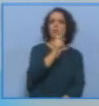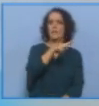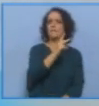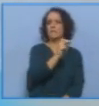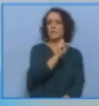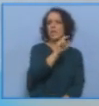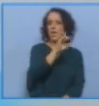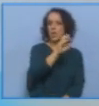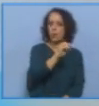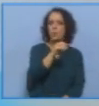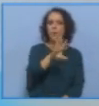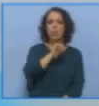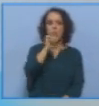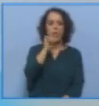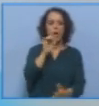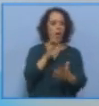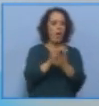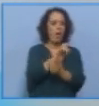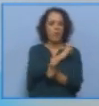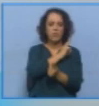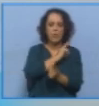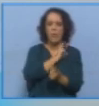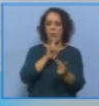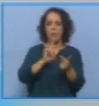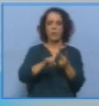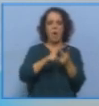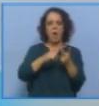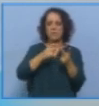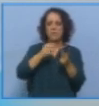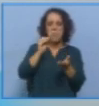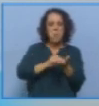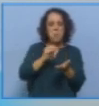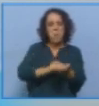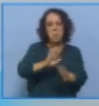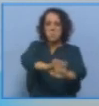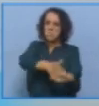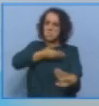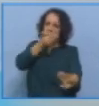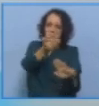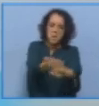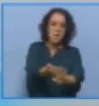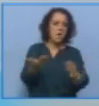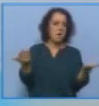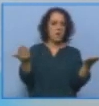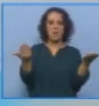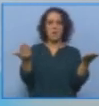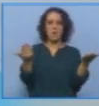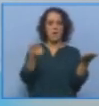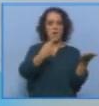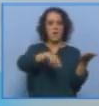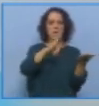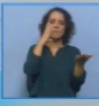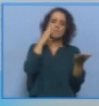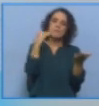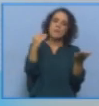mais humildes, as viúvas, que nada têm, numa miséria extrema, As que percepcionam Deus com